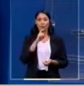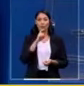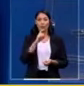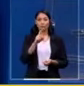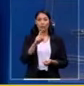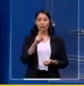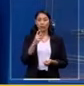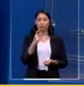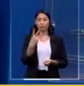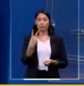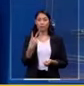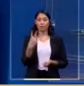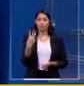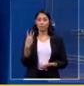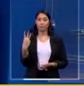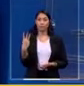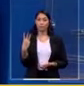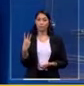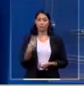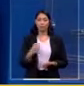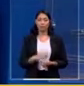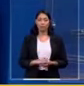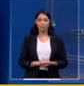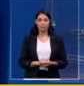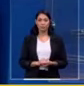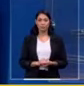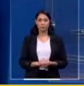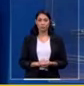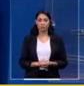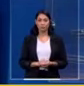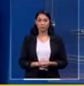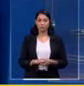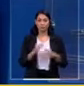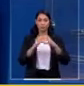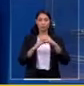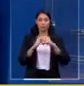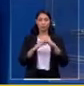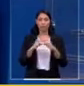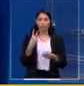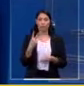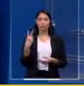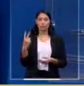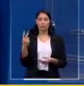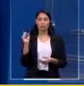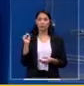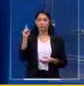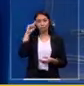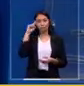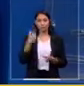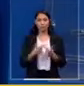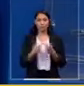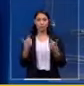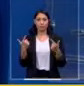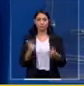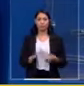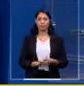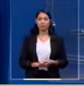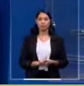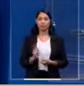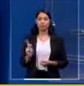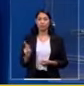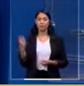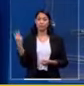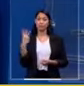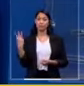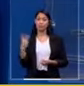23. Verde, 23. Concurso 228 do dia de sorte. Sempre às